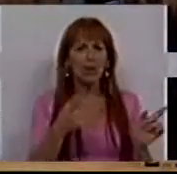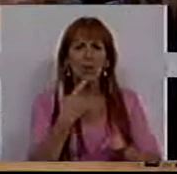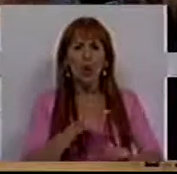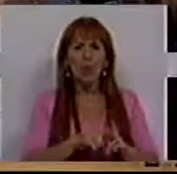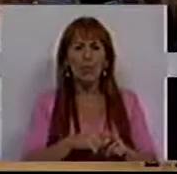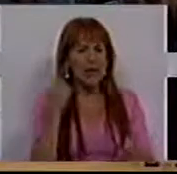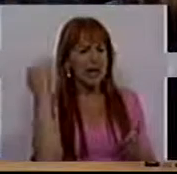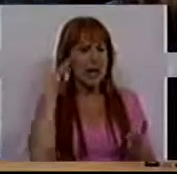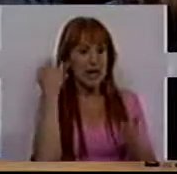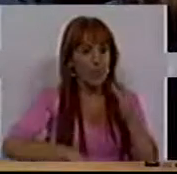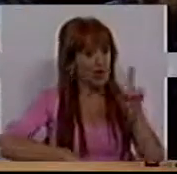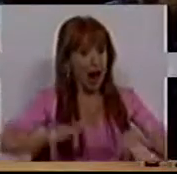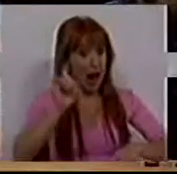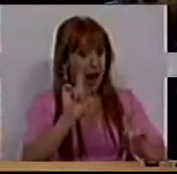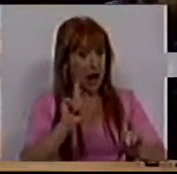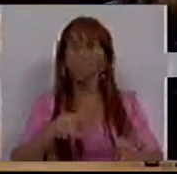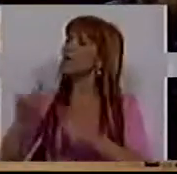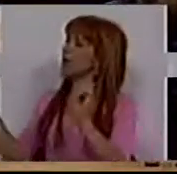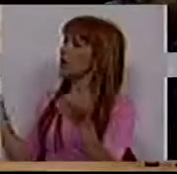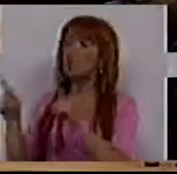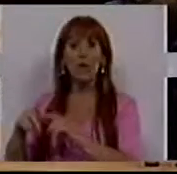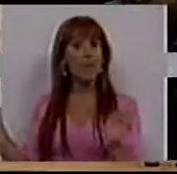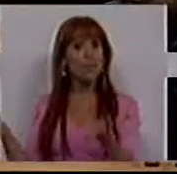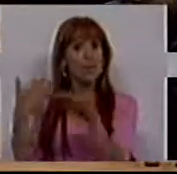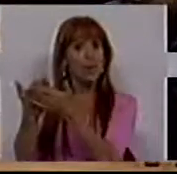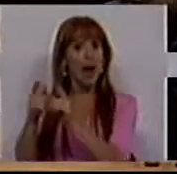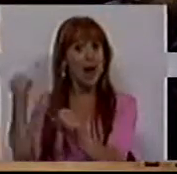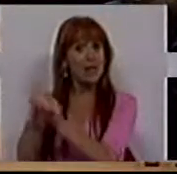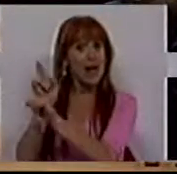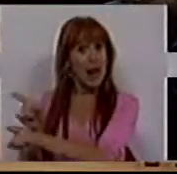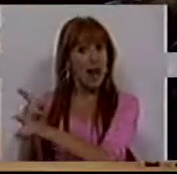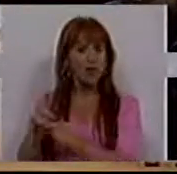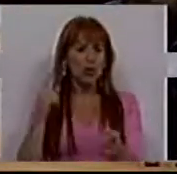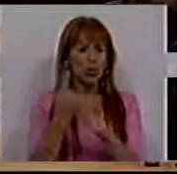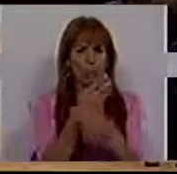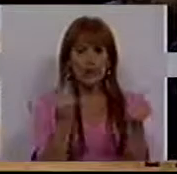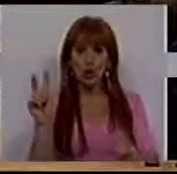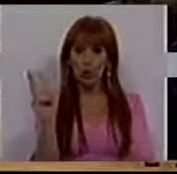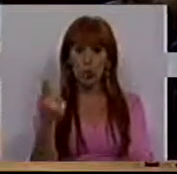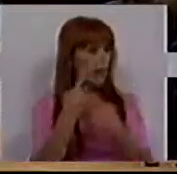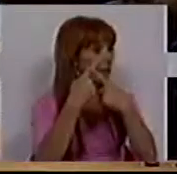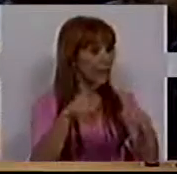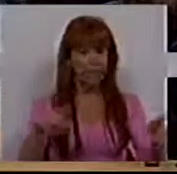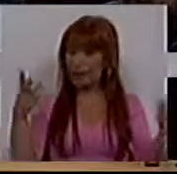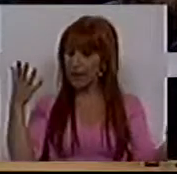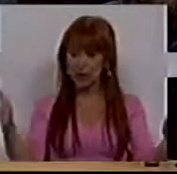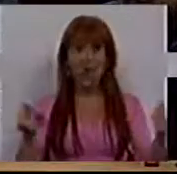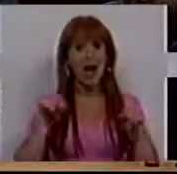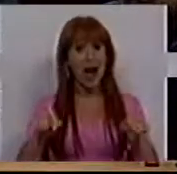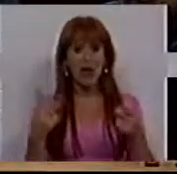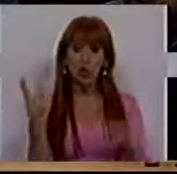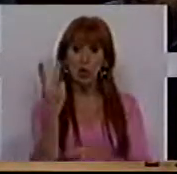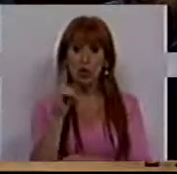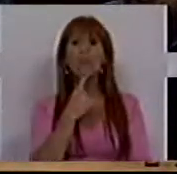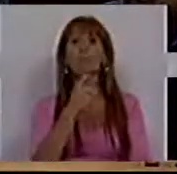que não foge aos impostos, e fomentar e promover essa atividade. São duas matérias distintas. E estas são